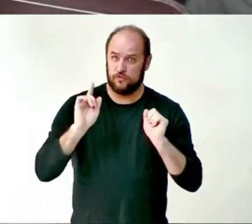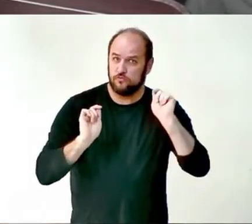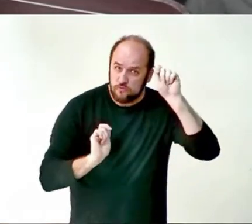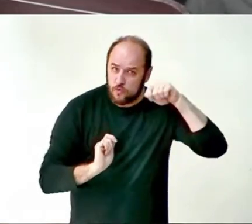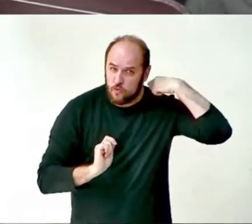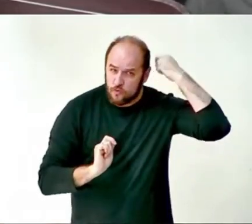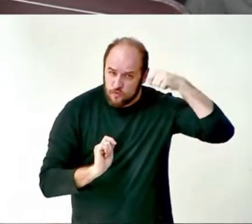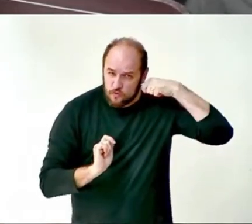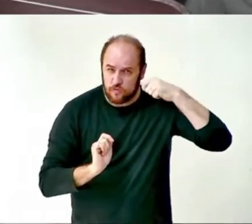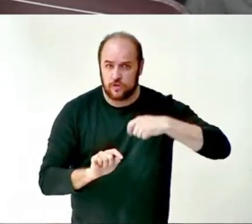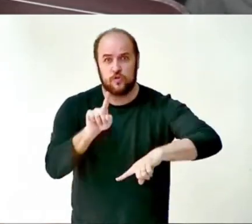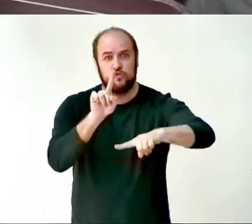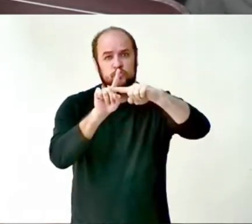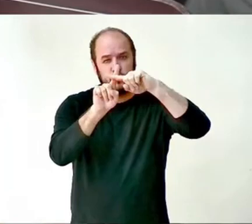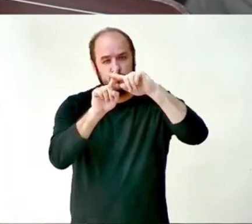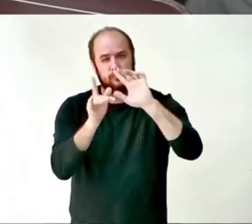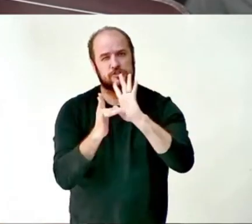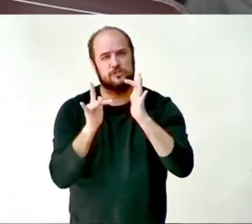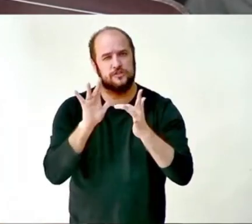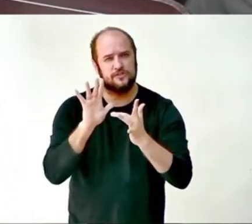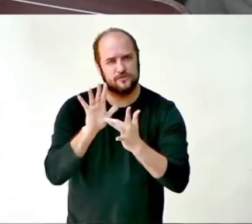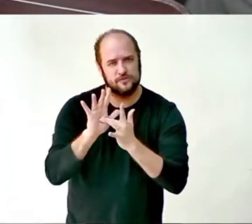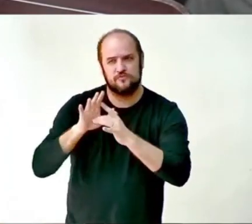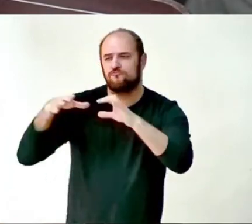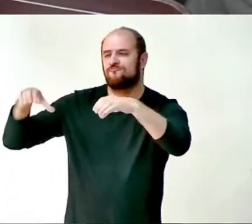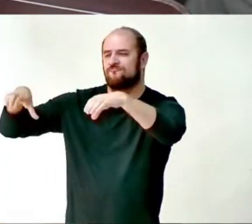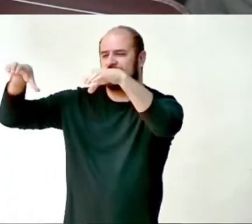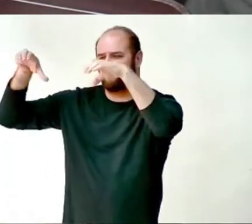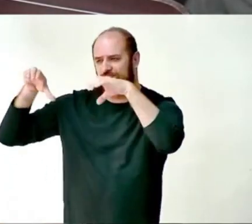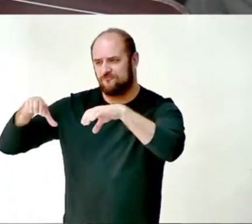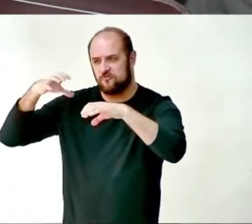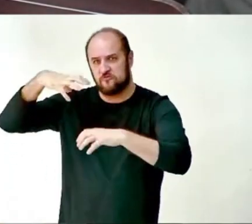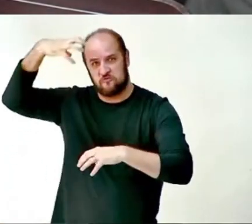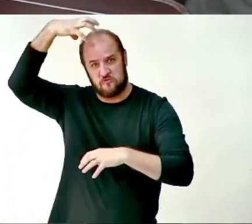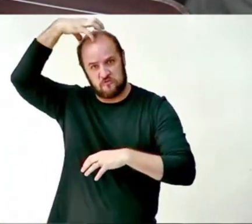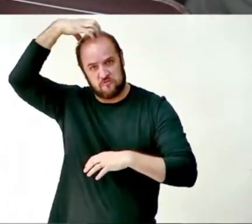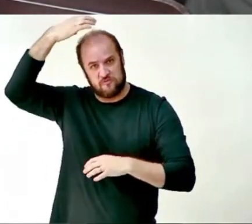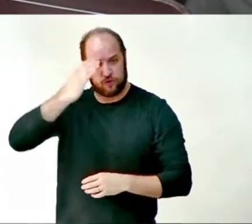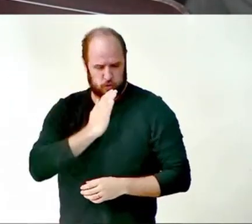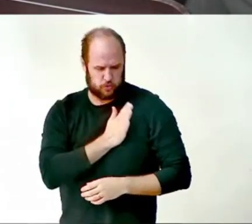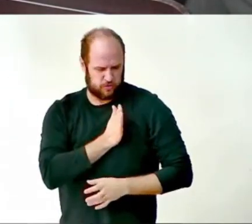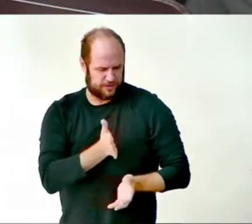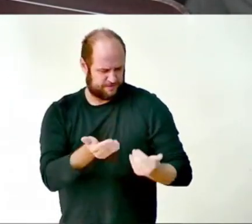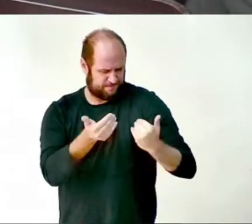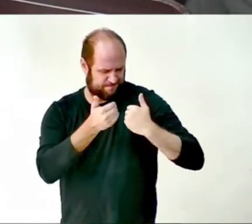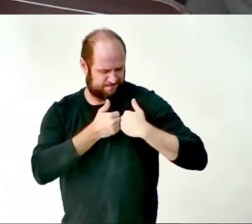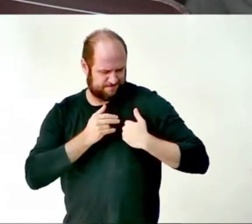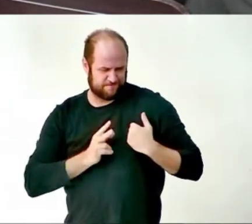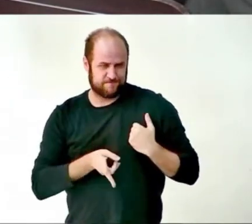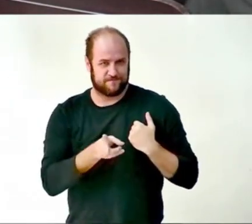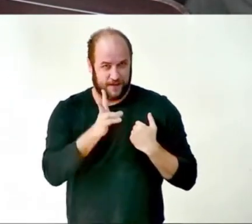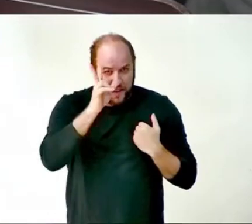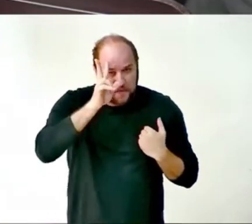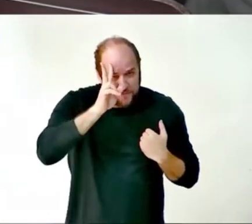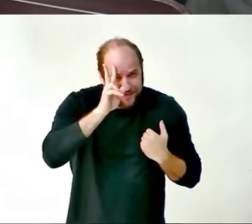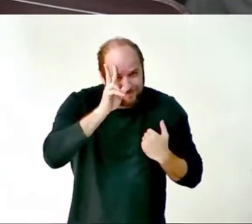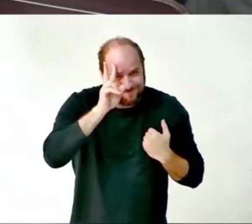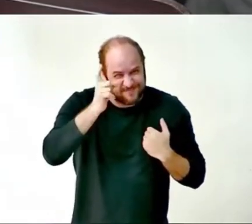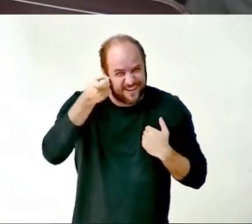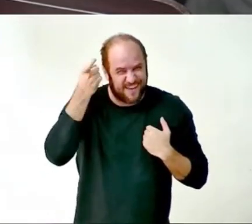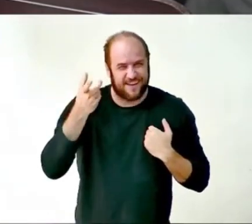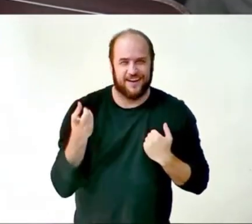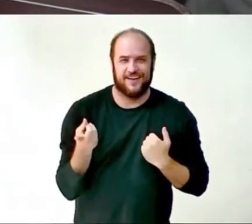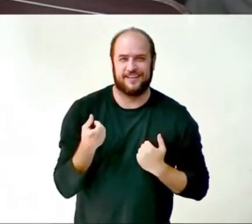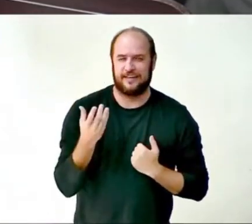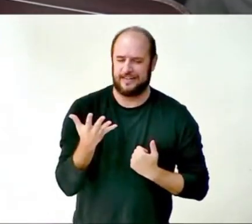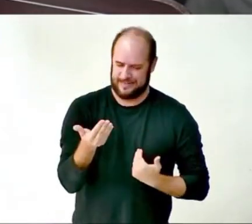ovelhinha, da cruz de Cristo e do trono no coração? Será? Será que elas